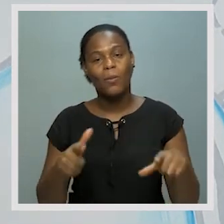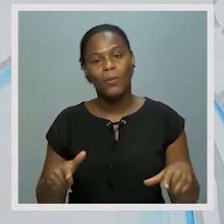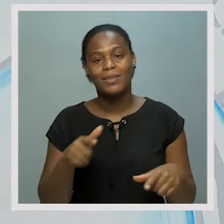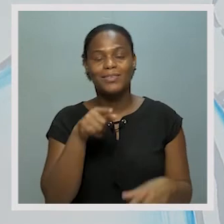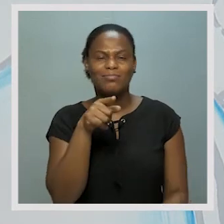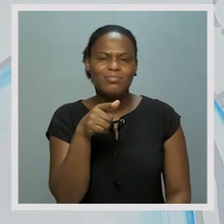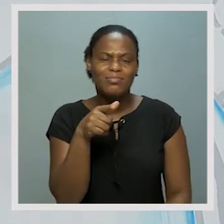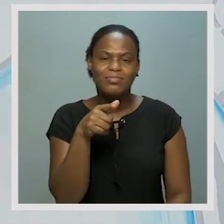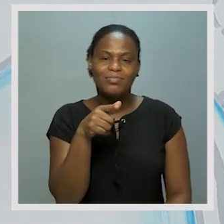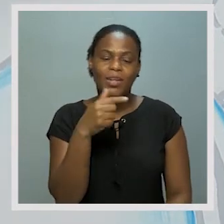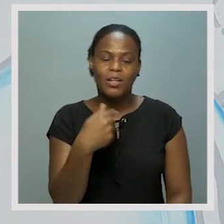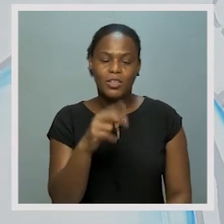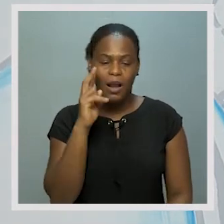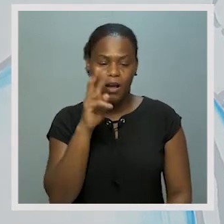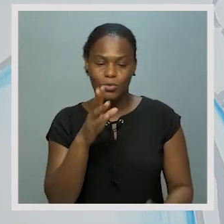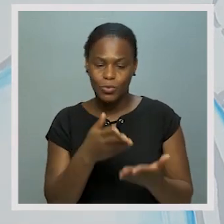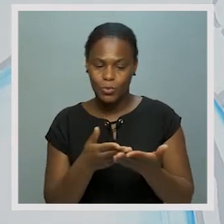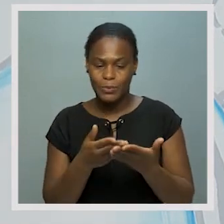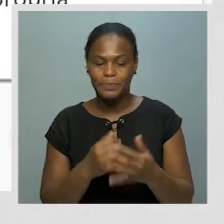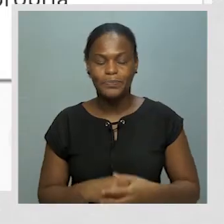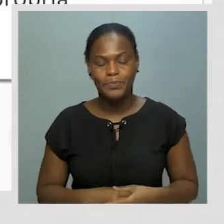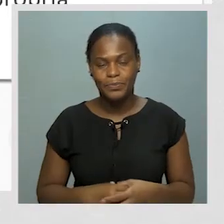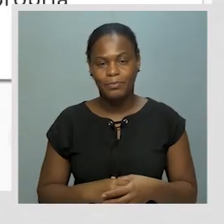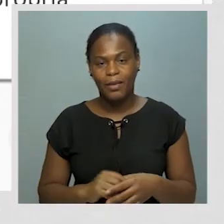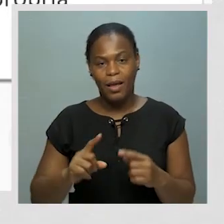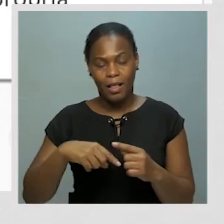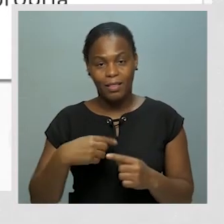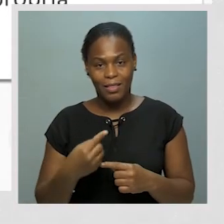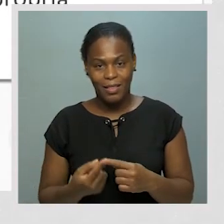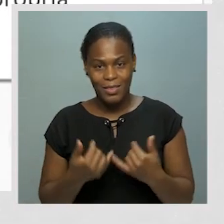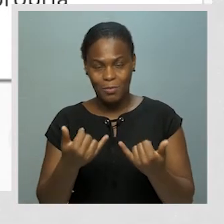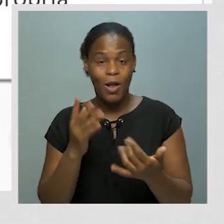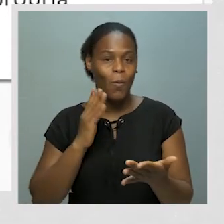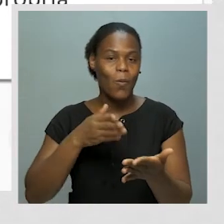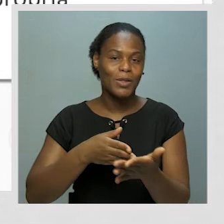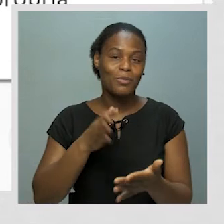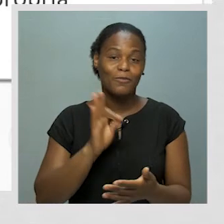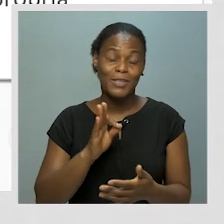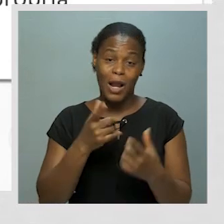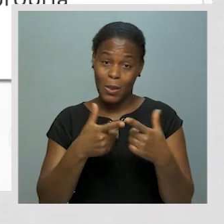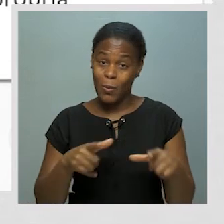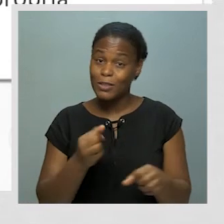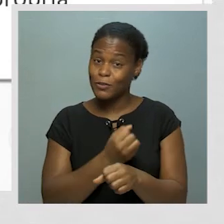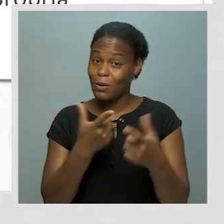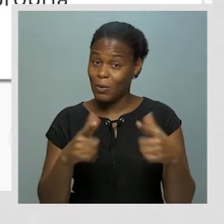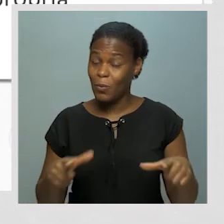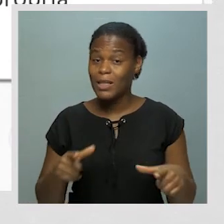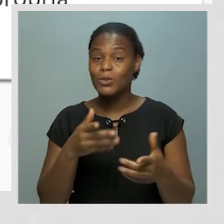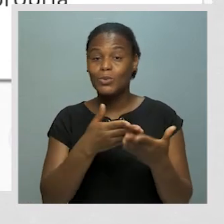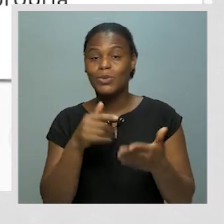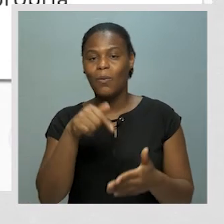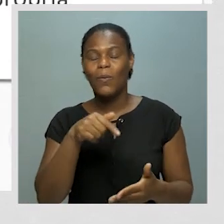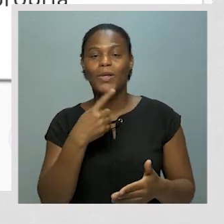de linguagem que estamos a estudar. Depois nós temos a última função de linguagem que você vai estudar